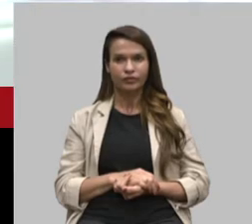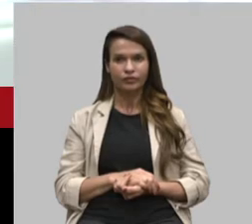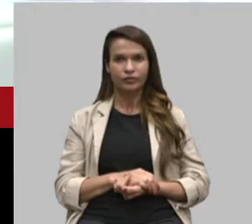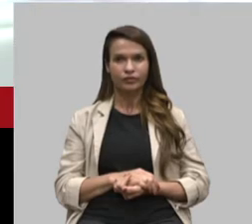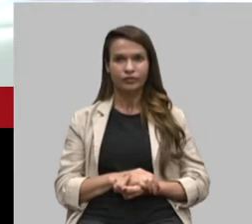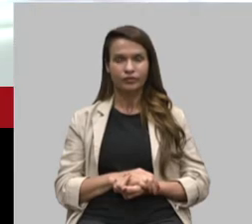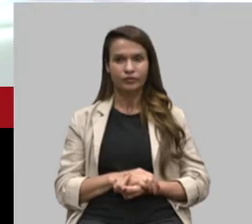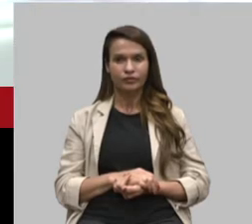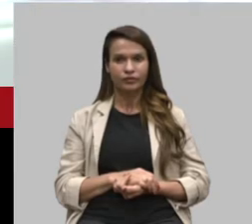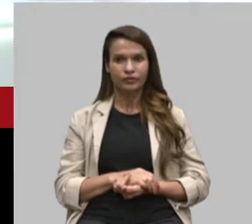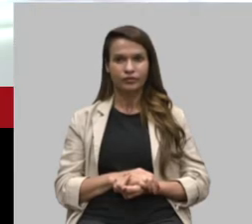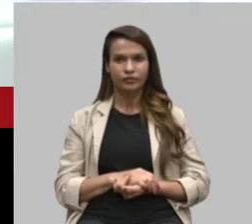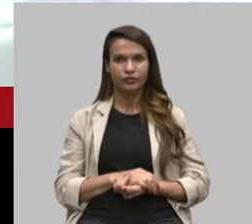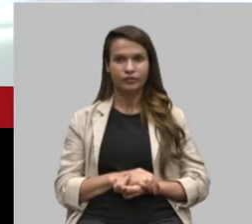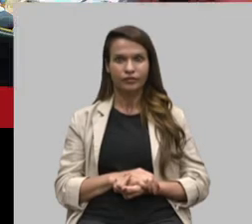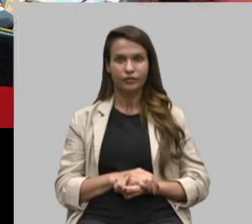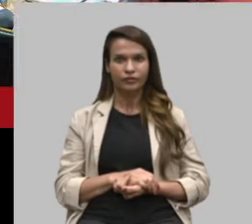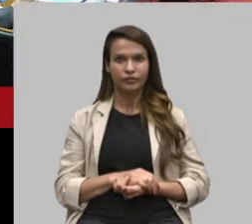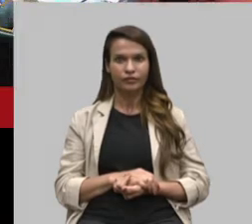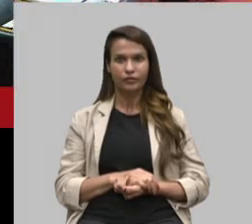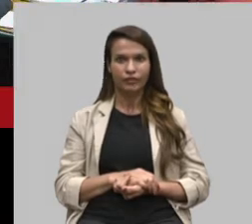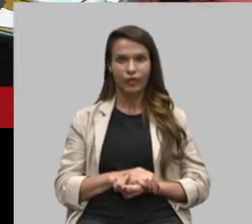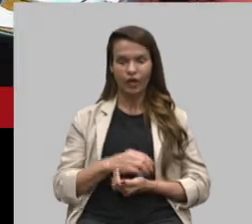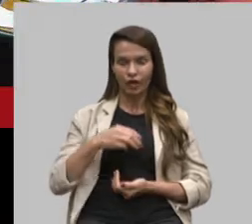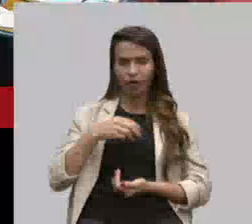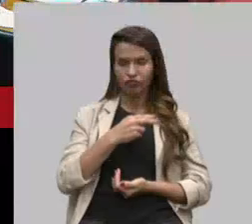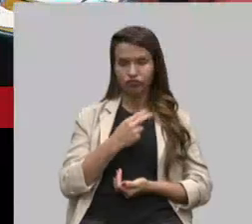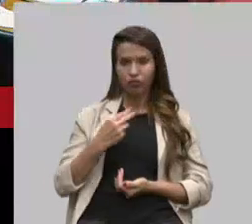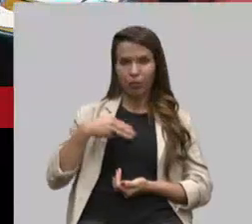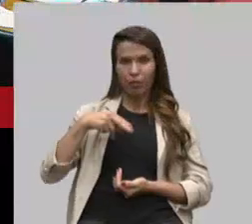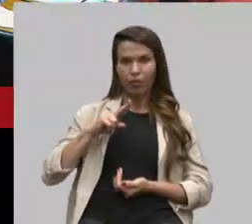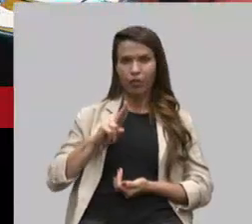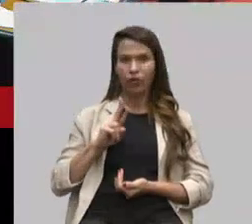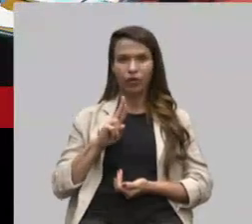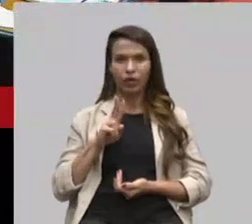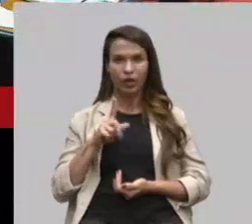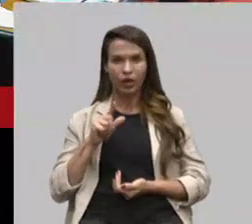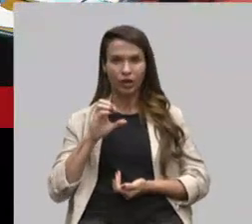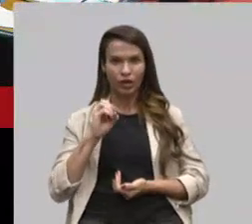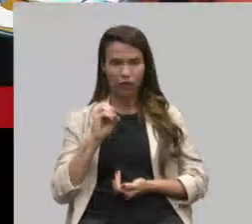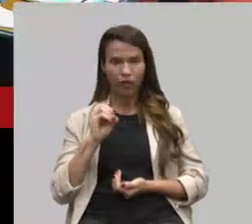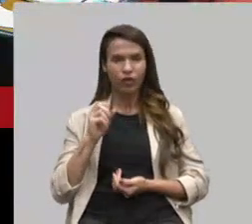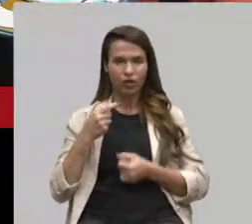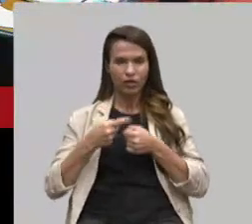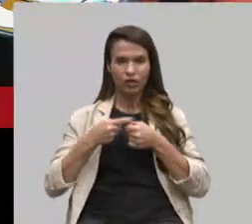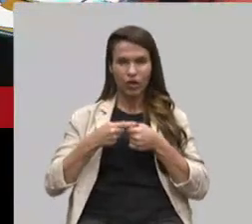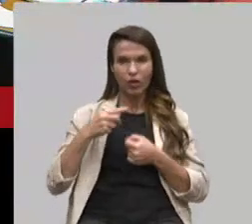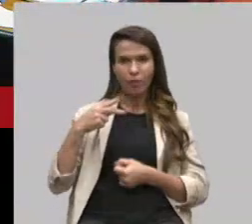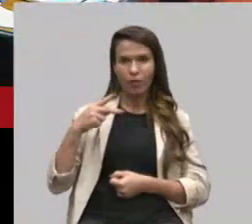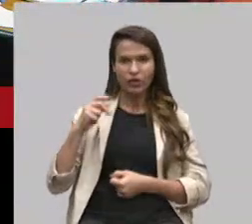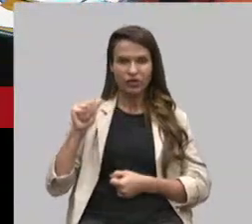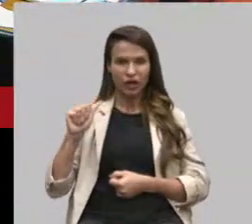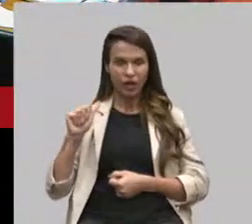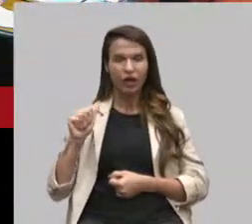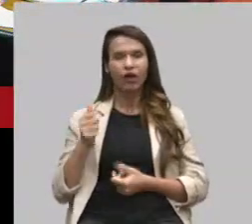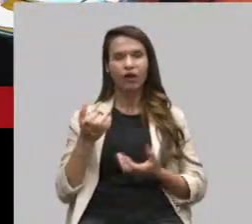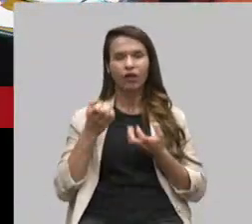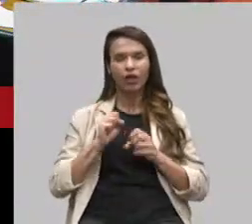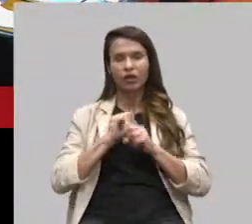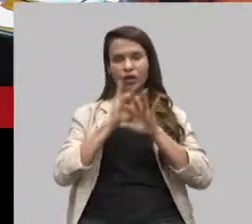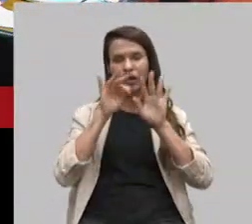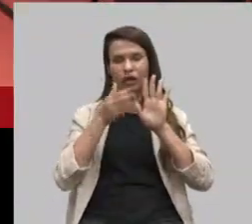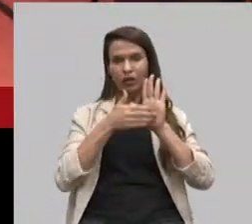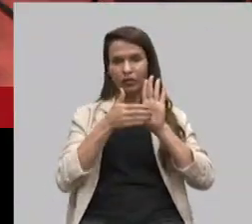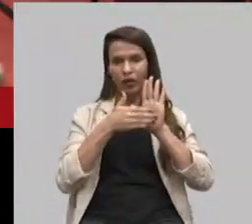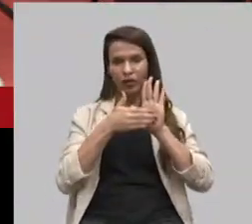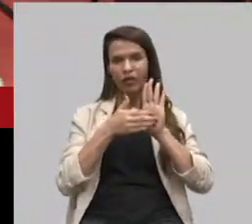Murilo souo Lopes do município de Pous alegre eu queria só esclarecer para vocês sobre essa proposta aqui muitos